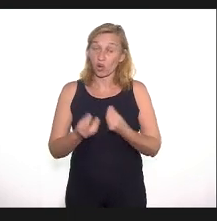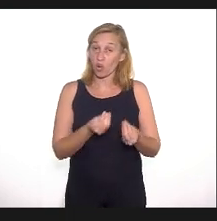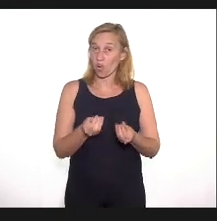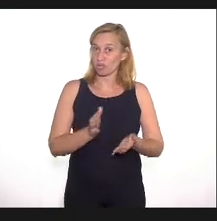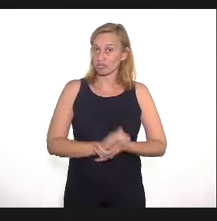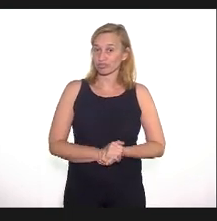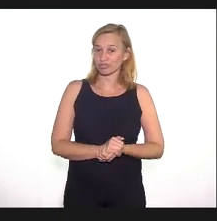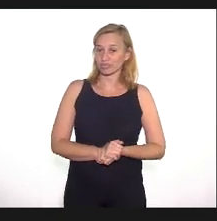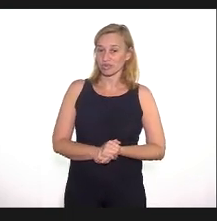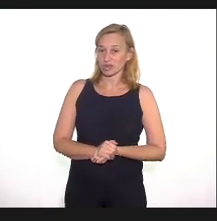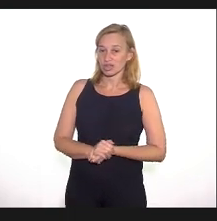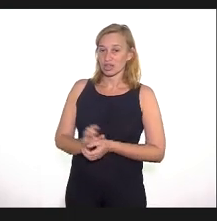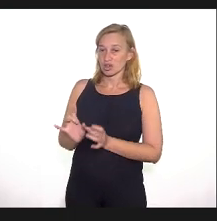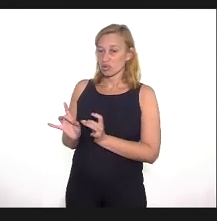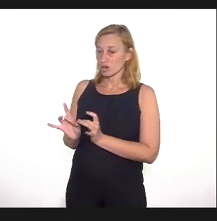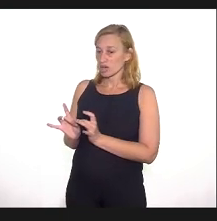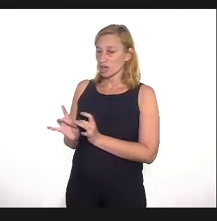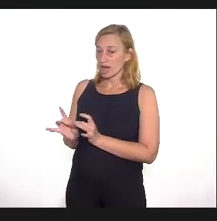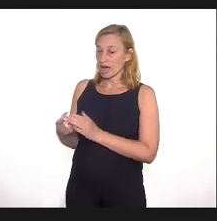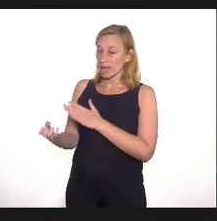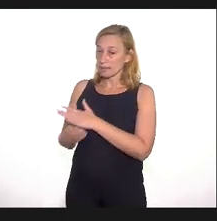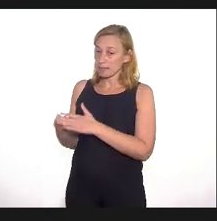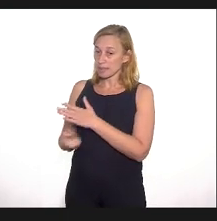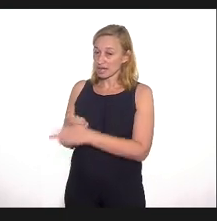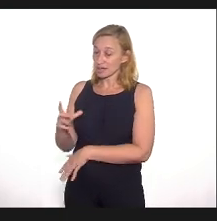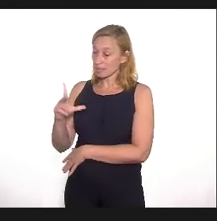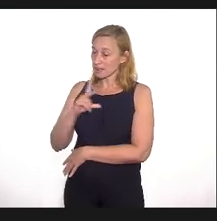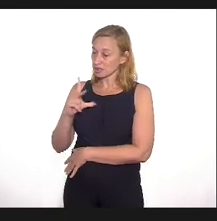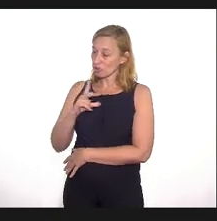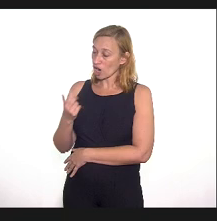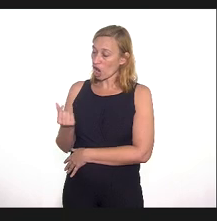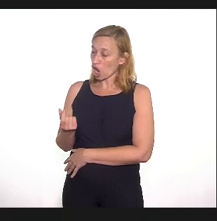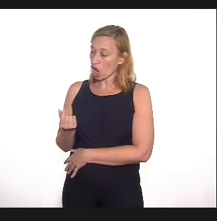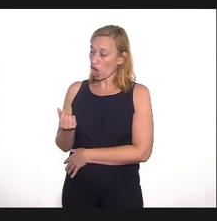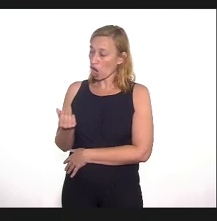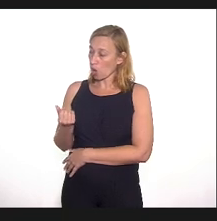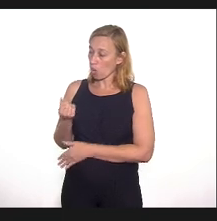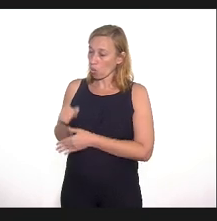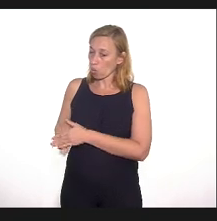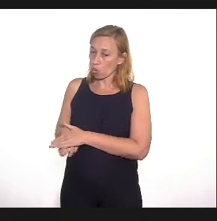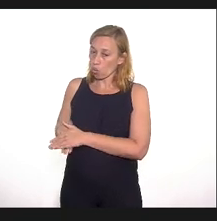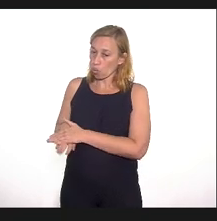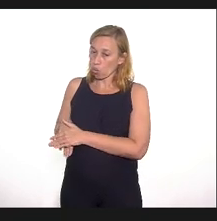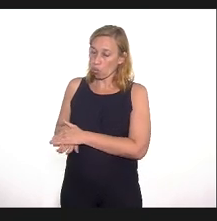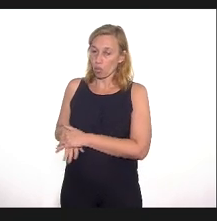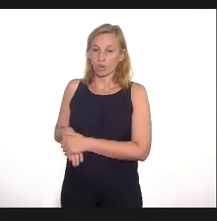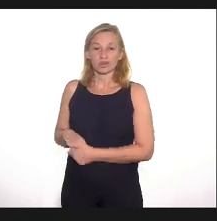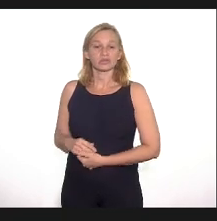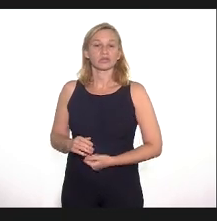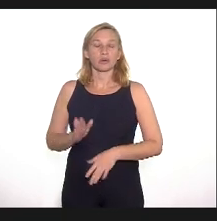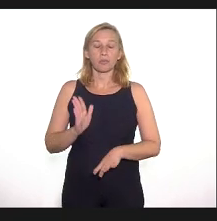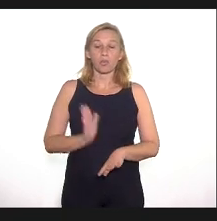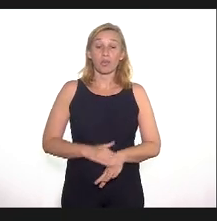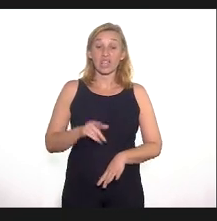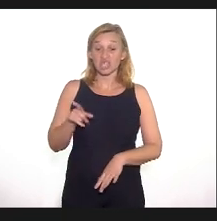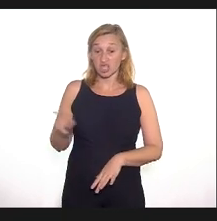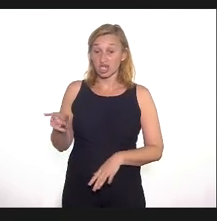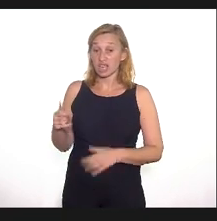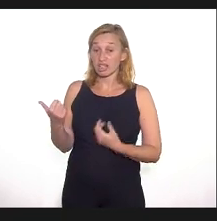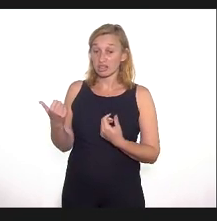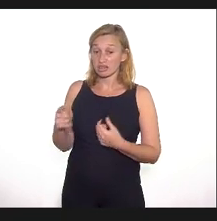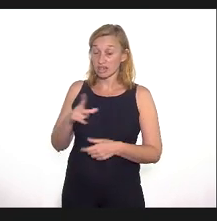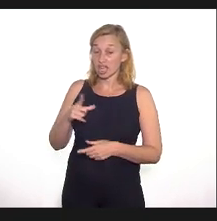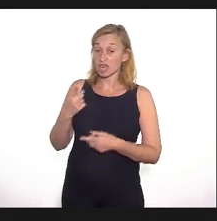O privado quer lucro, o privado quer botar dinheiro no bolso. O privado, por mais que ele tenha o